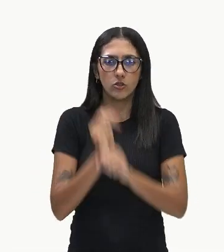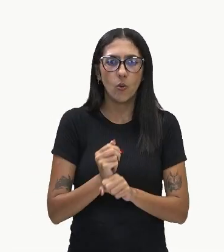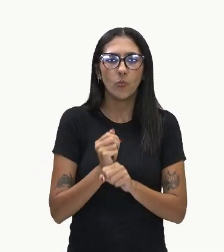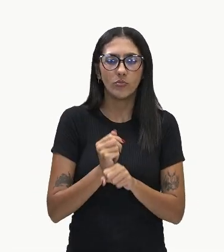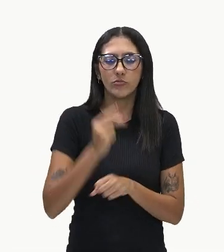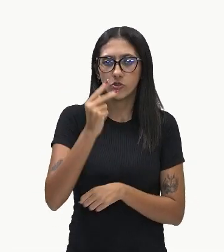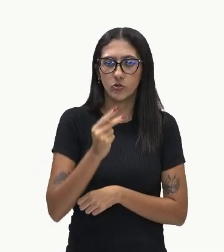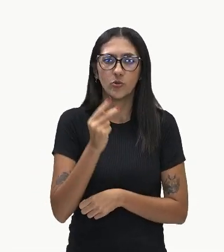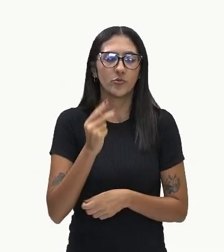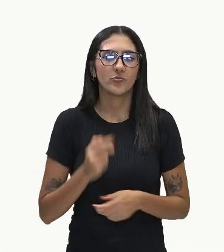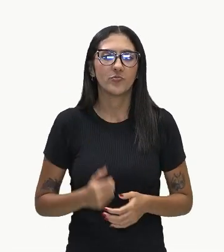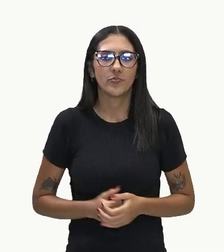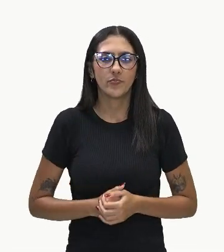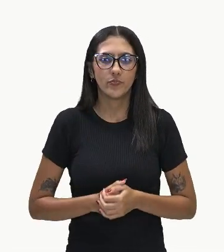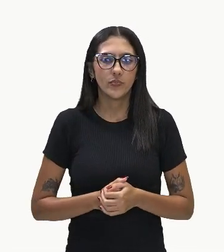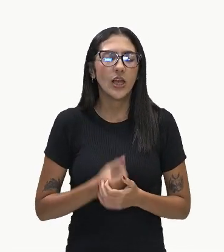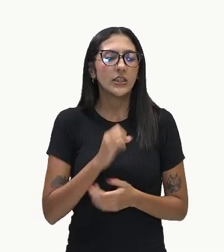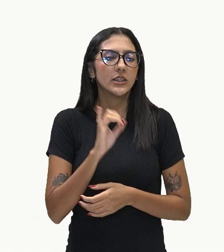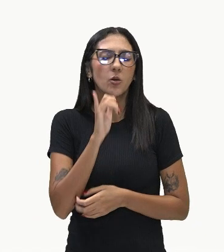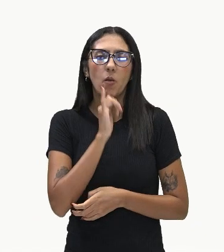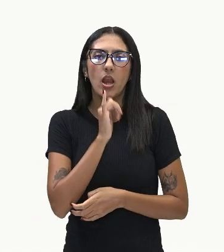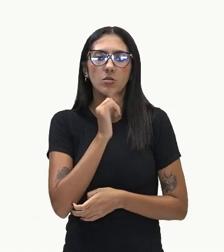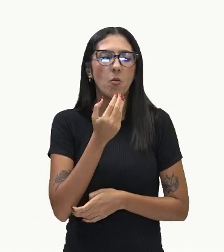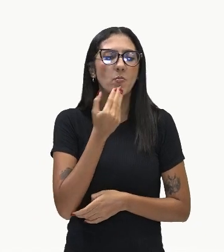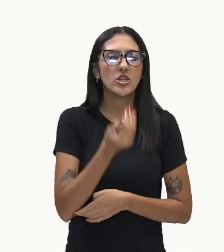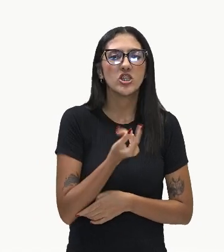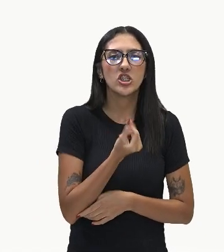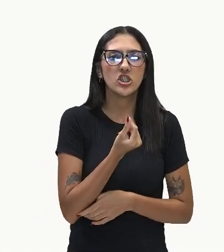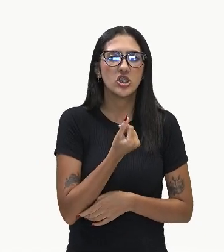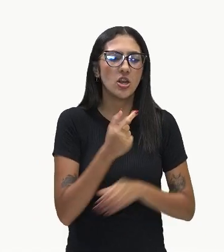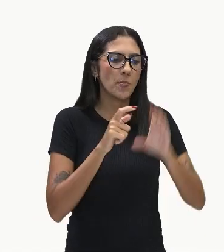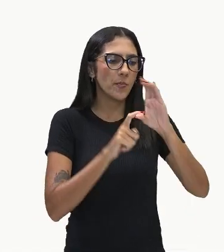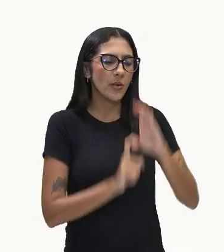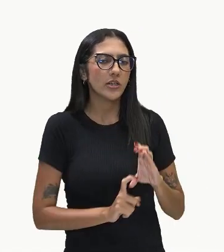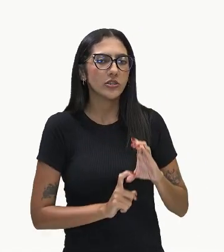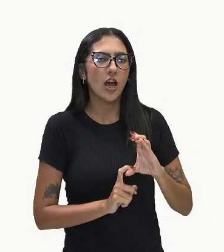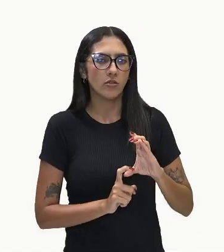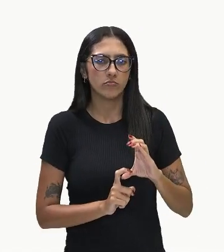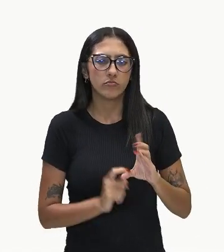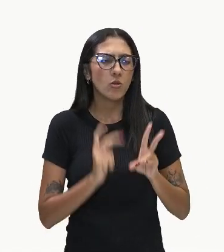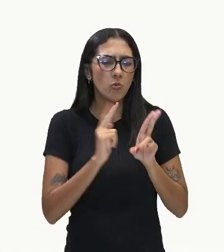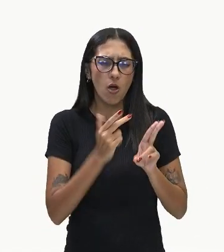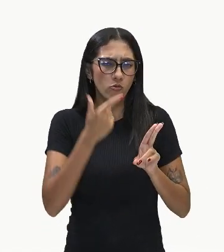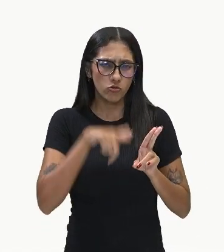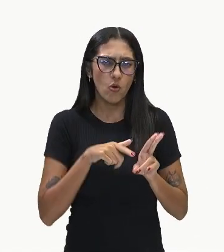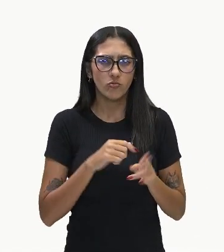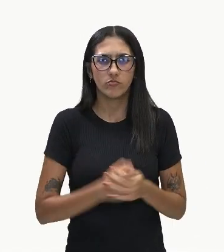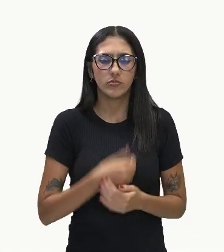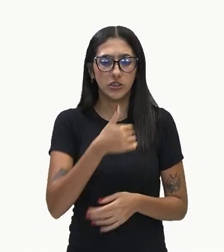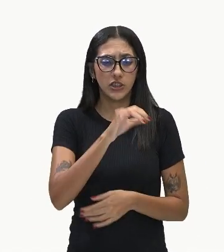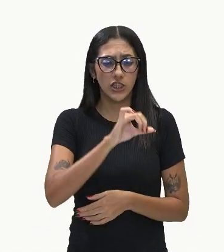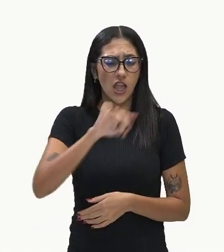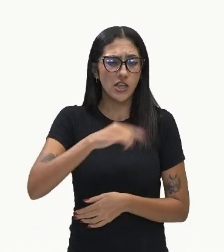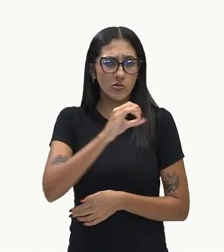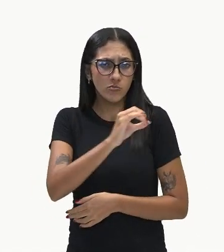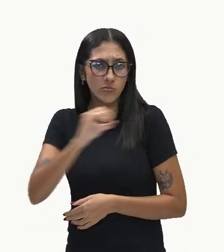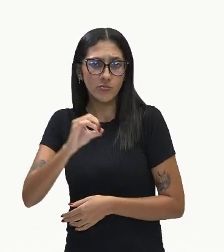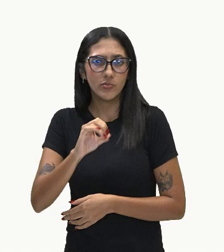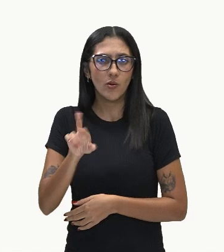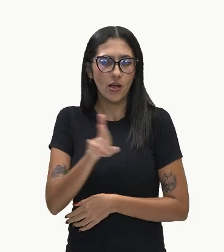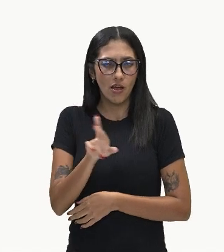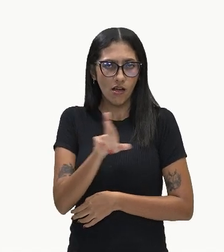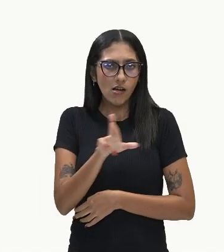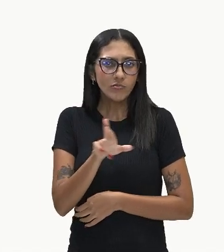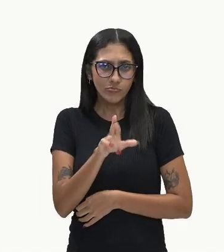bem? Se eu peguei emprestado, por exemplo, 10 mil, vou usar aqui os mesmos valores. Se eu peguei emprestado 10 mil reais,